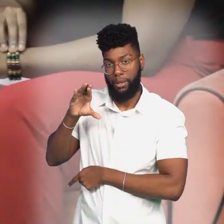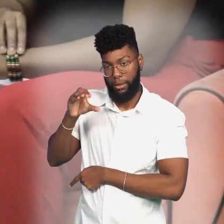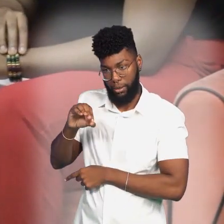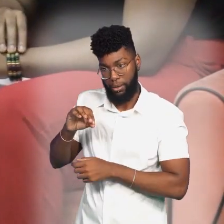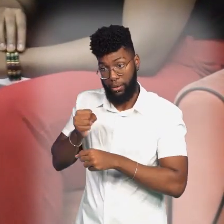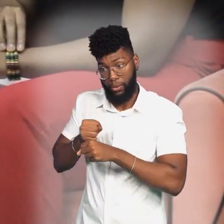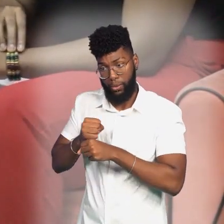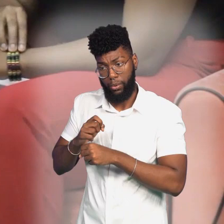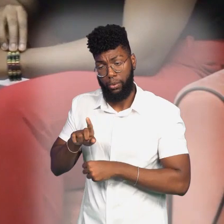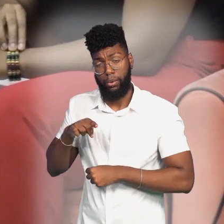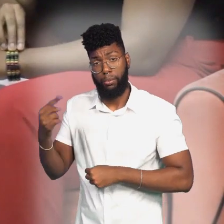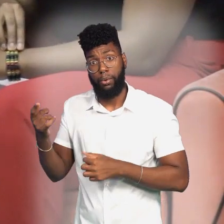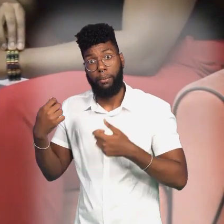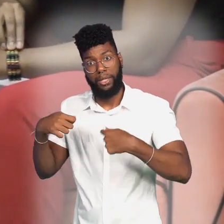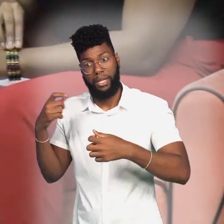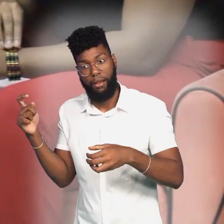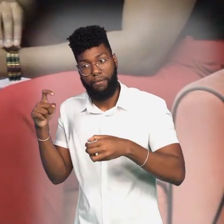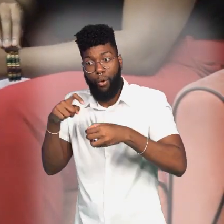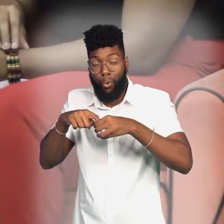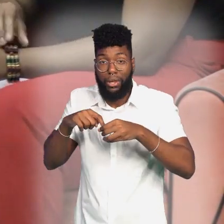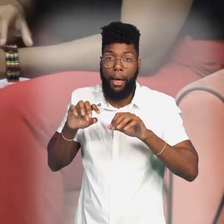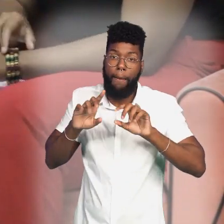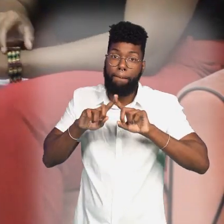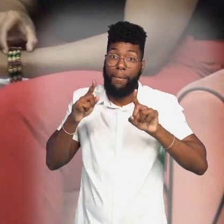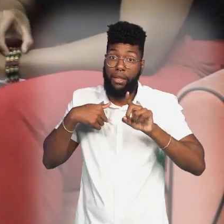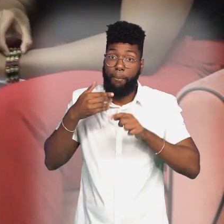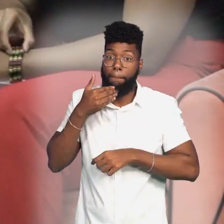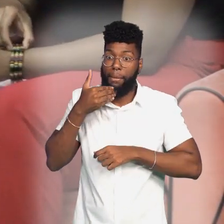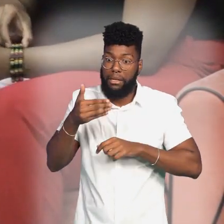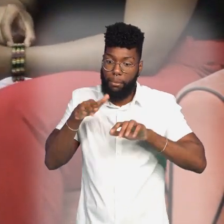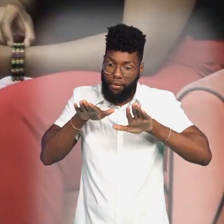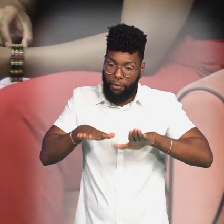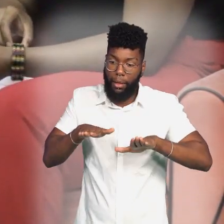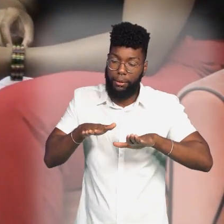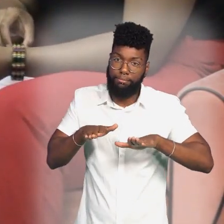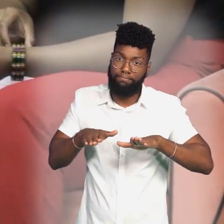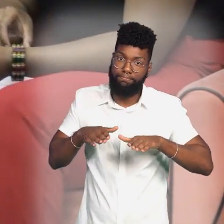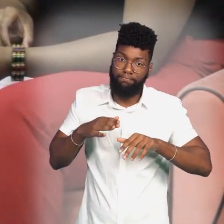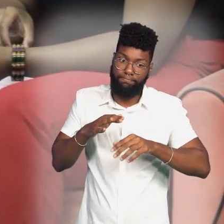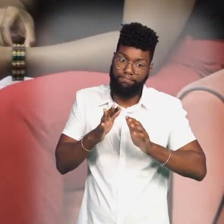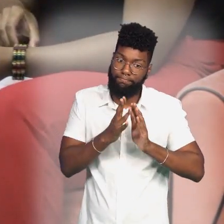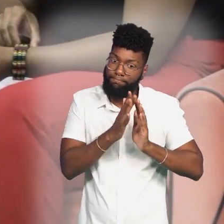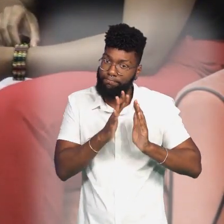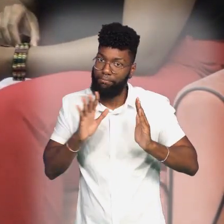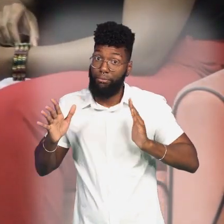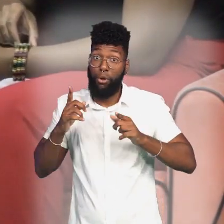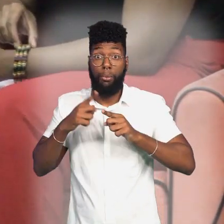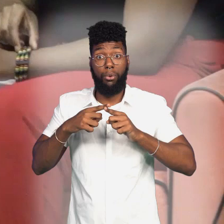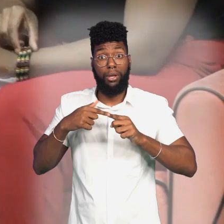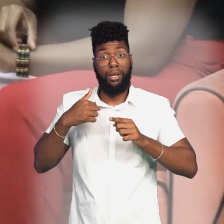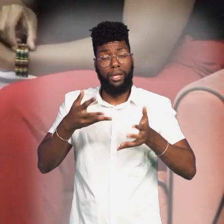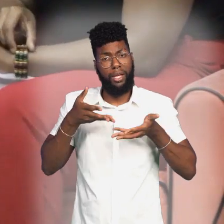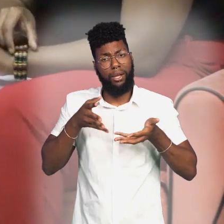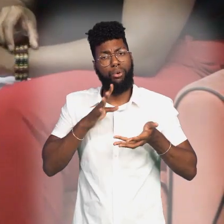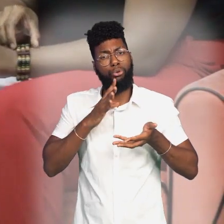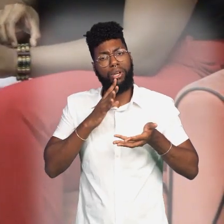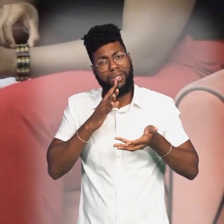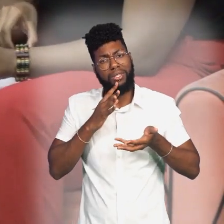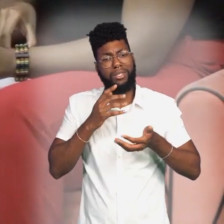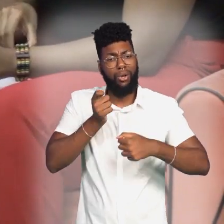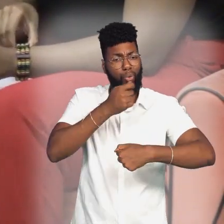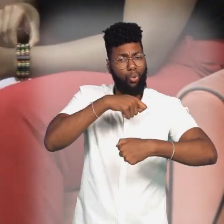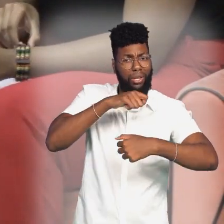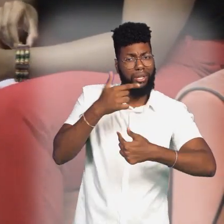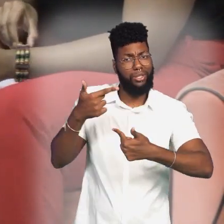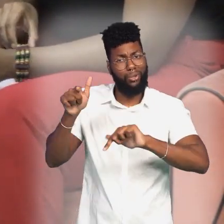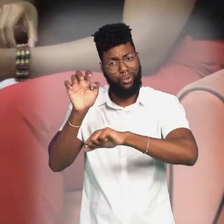para voltar, mas eu pedi para ficar mais tempo. Eu queria conhecer a culinária mineira e baiana. E